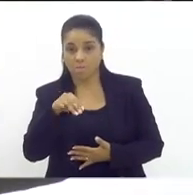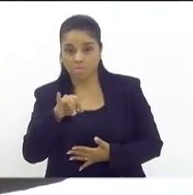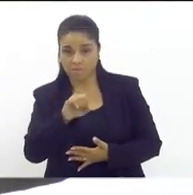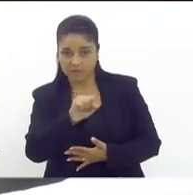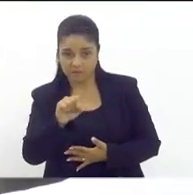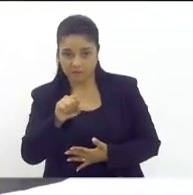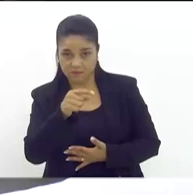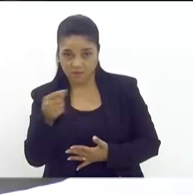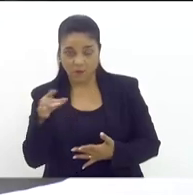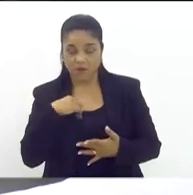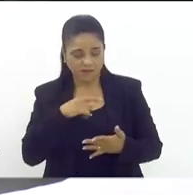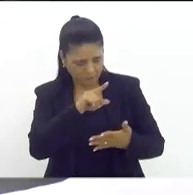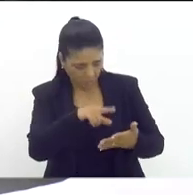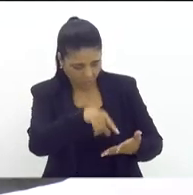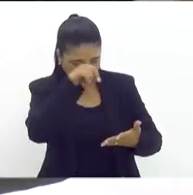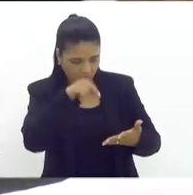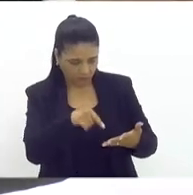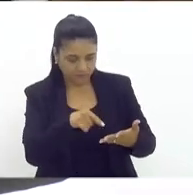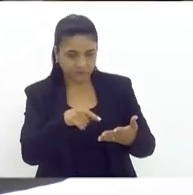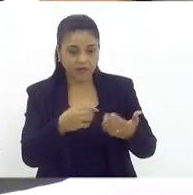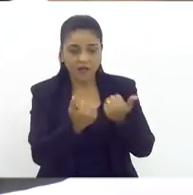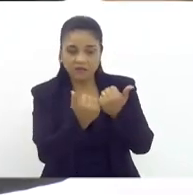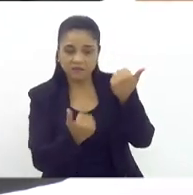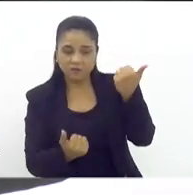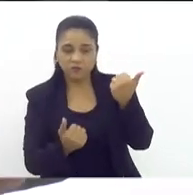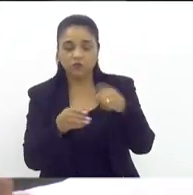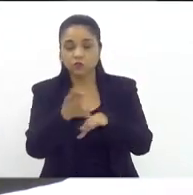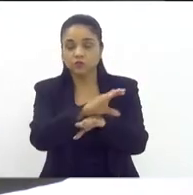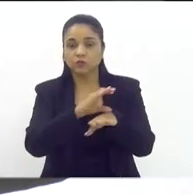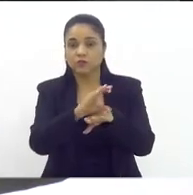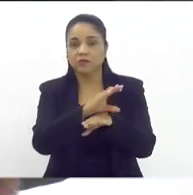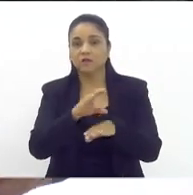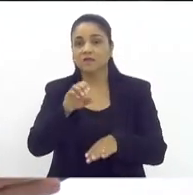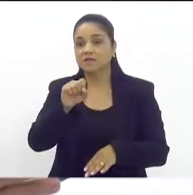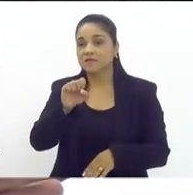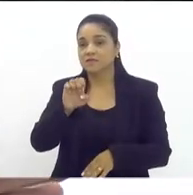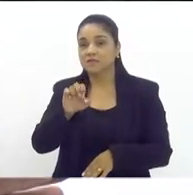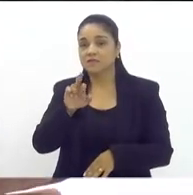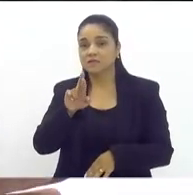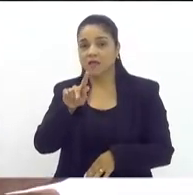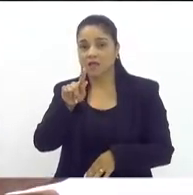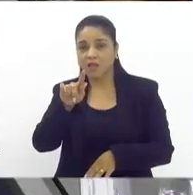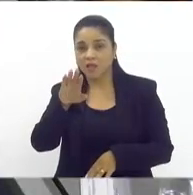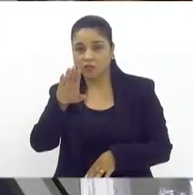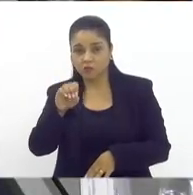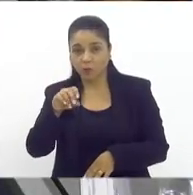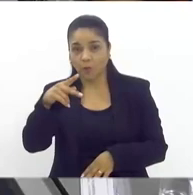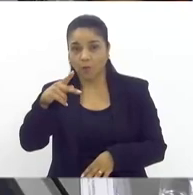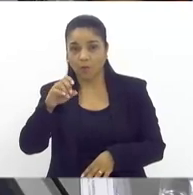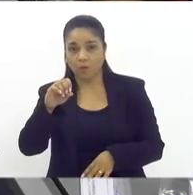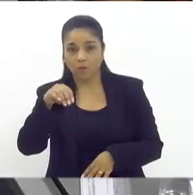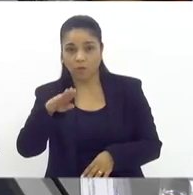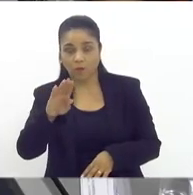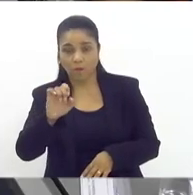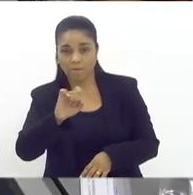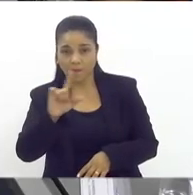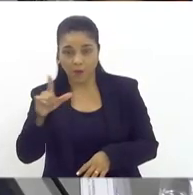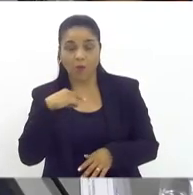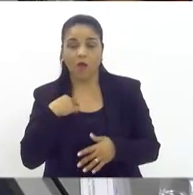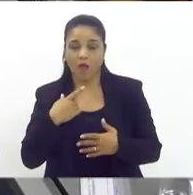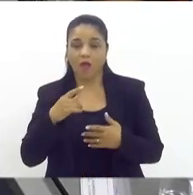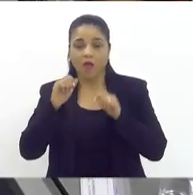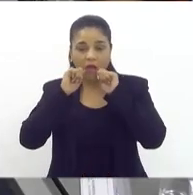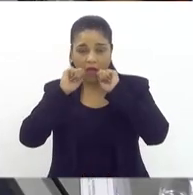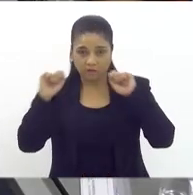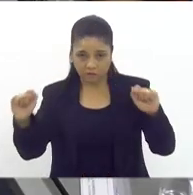assessor de conselheiros seu Sérgio poubel de Campos por exemplo Ele é sensor do Conselheiro Vicente Loureiro